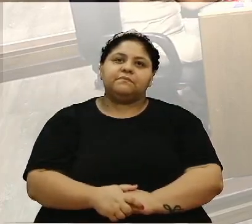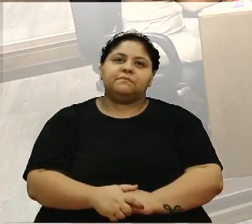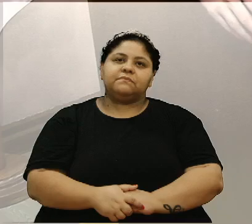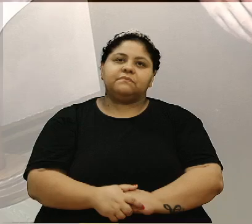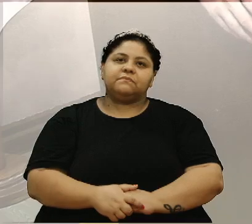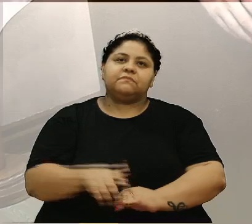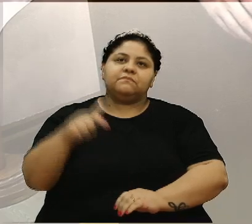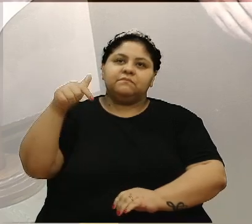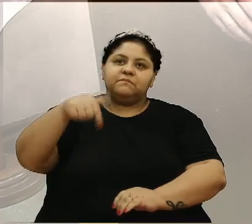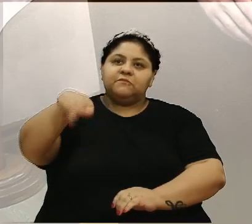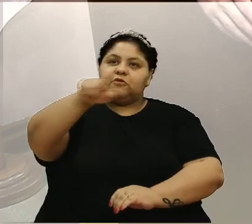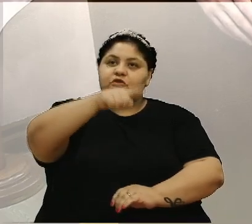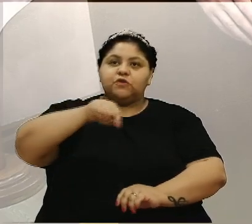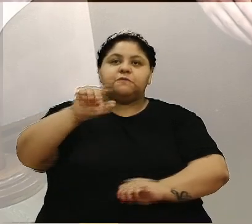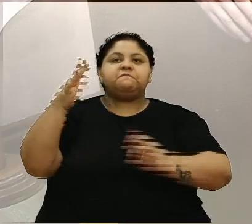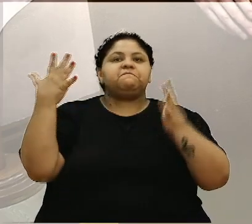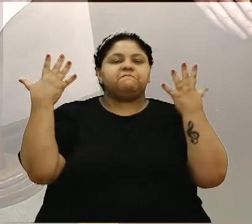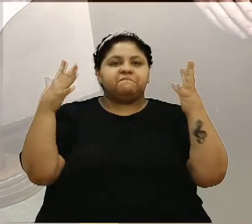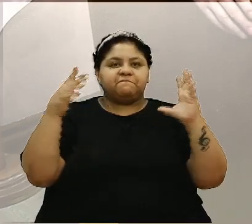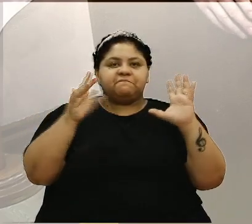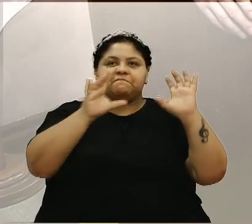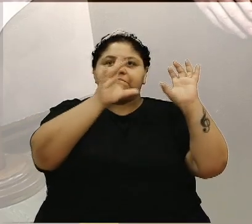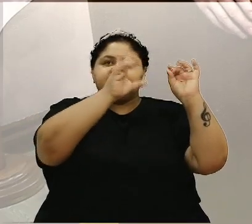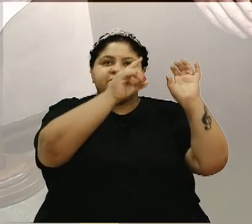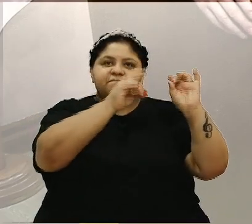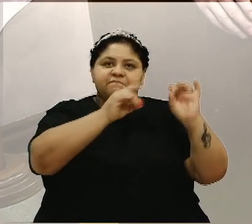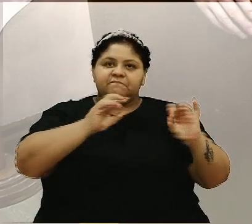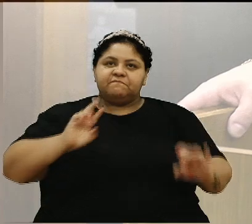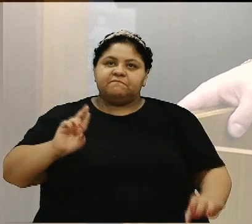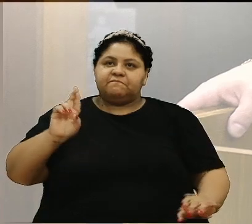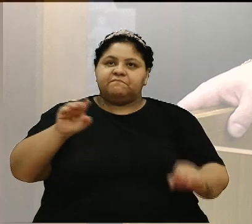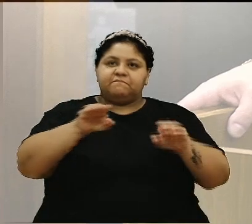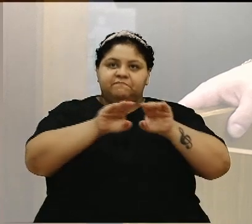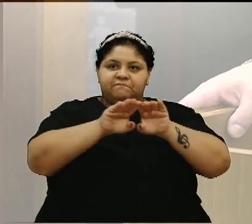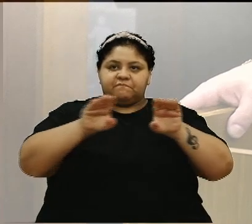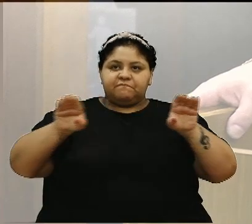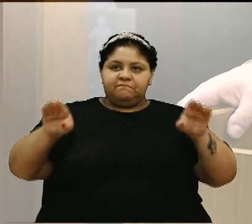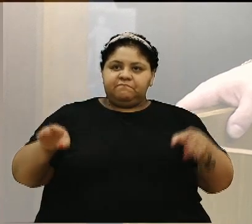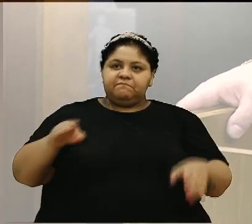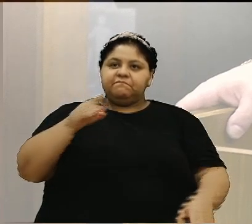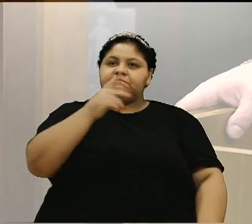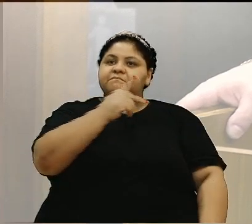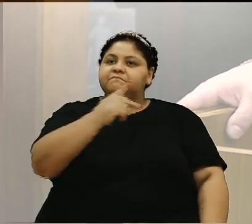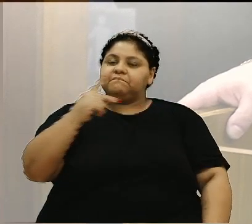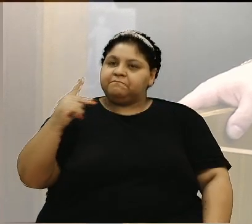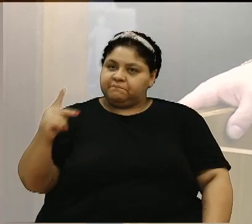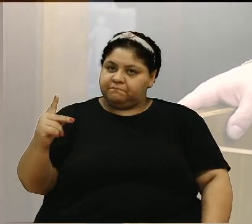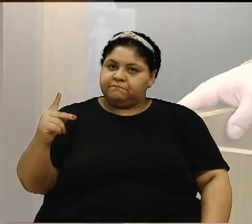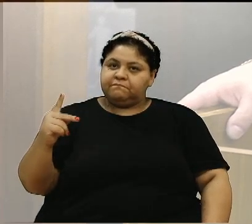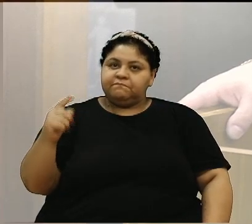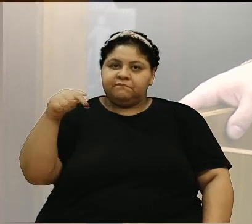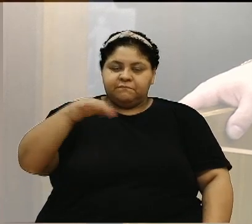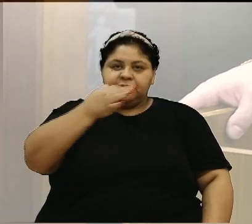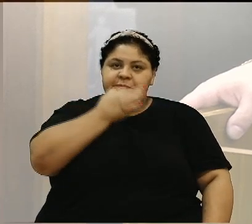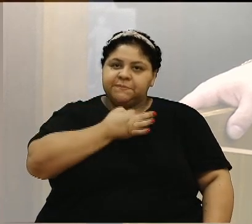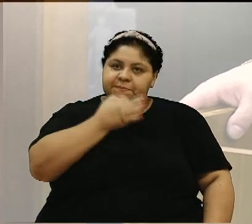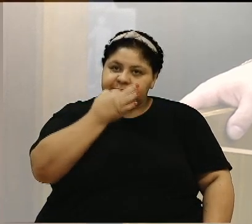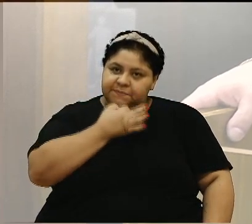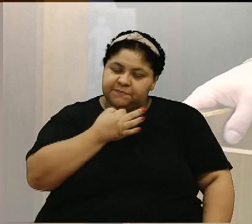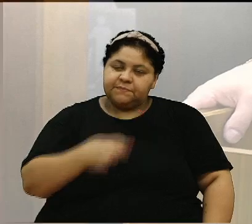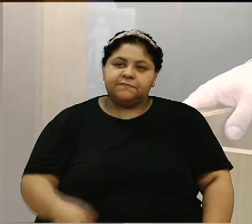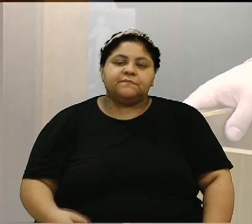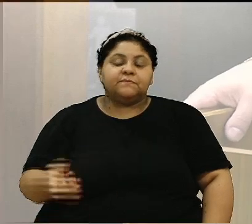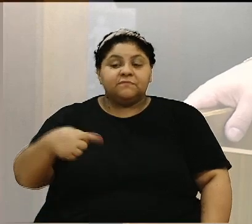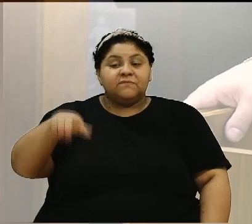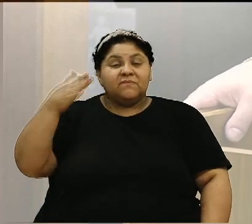Fica aqui os nossos parabéns, e em especial em nome da bancada do Progressistas, aqui de Caxias do Sul. A